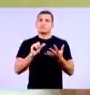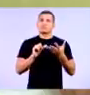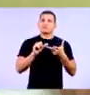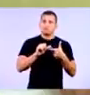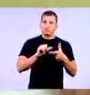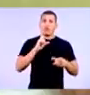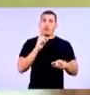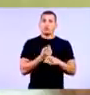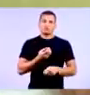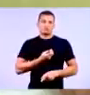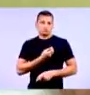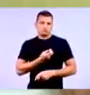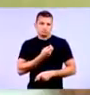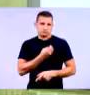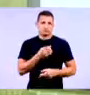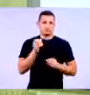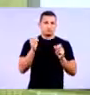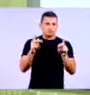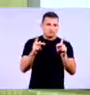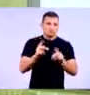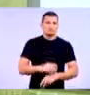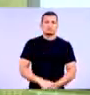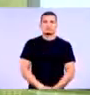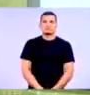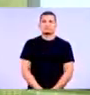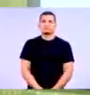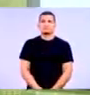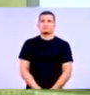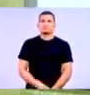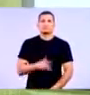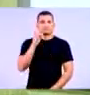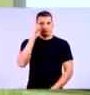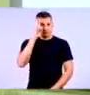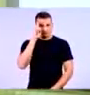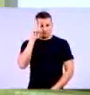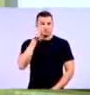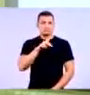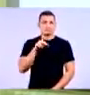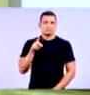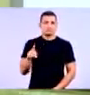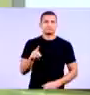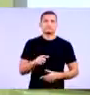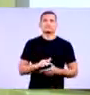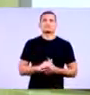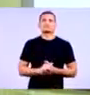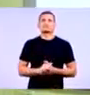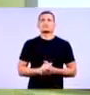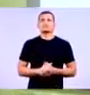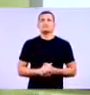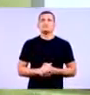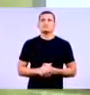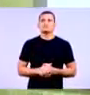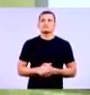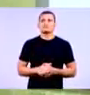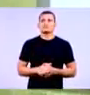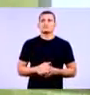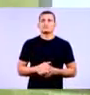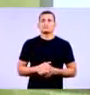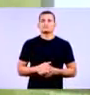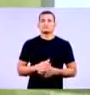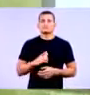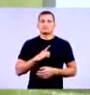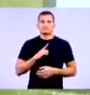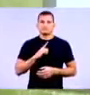encontros presenciais, ok? Muito bem lembrado, professora Sara. E nós temos, dentre as